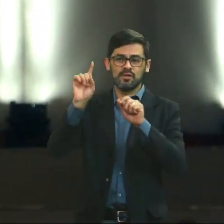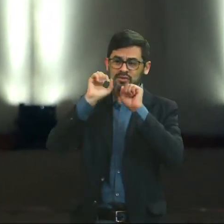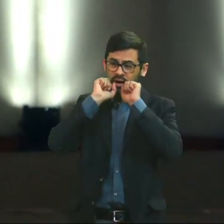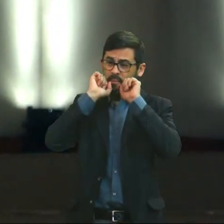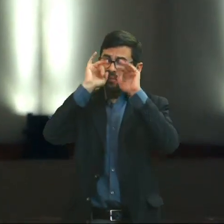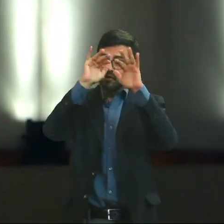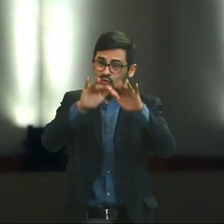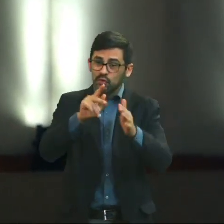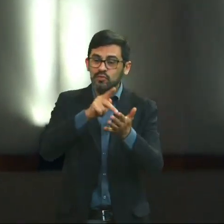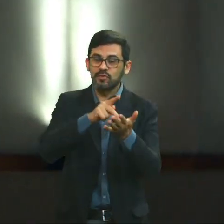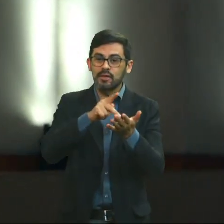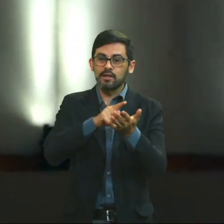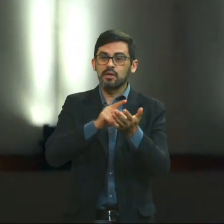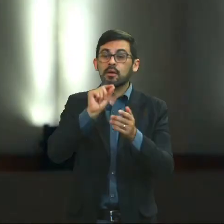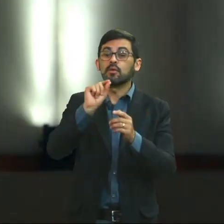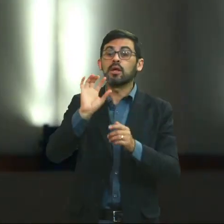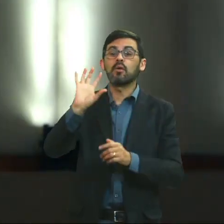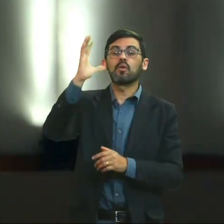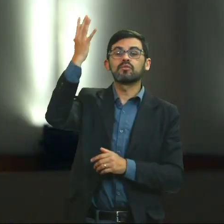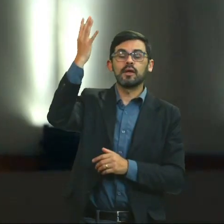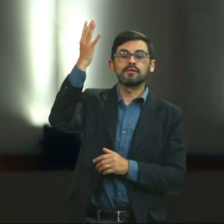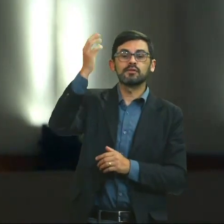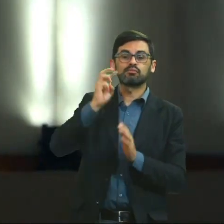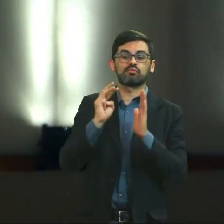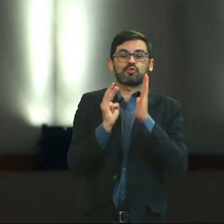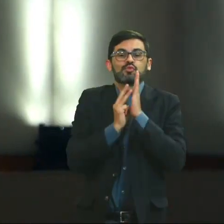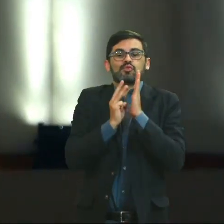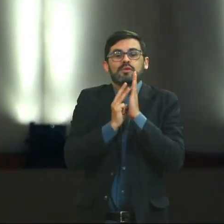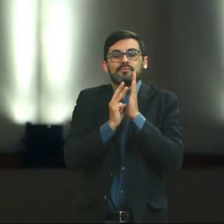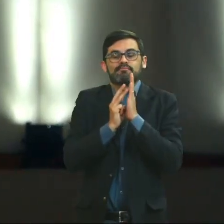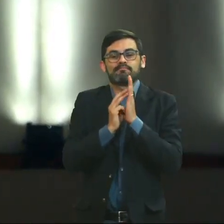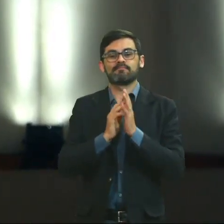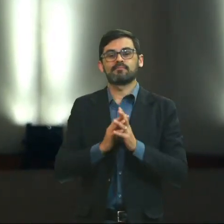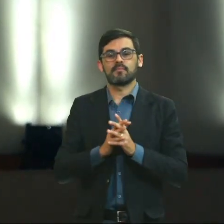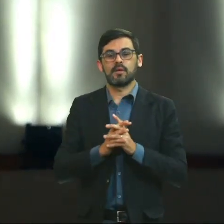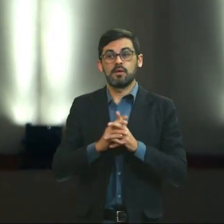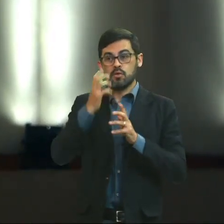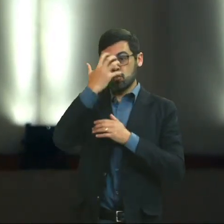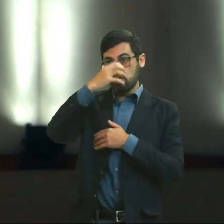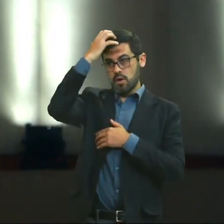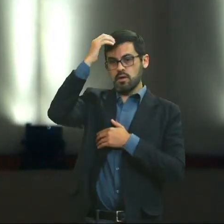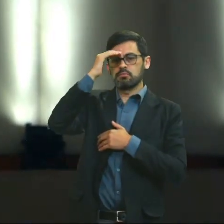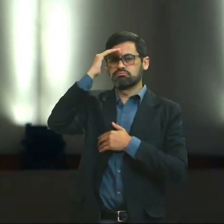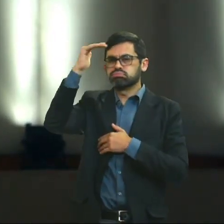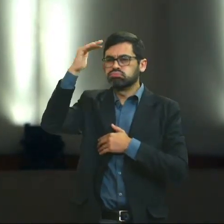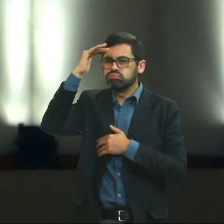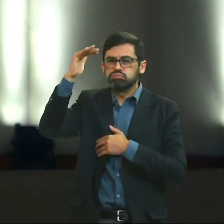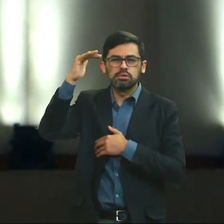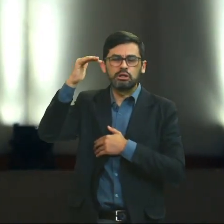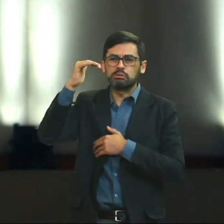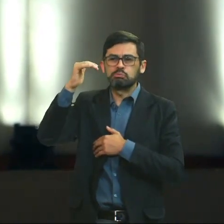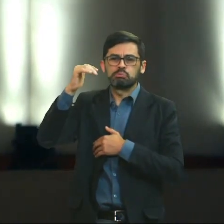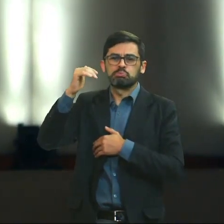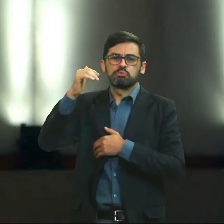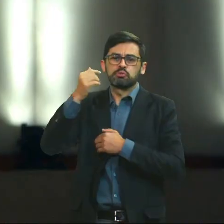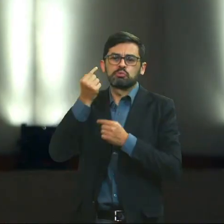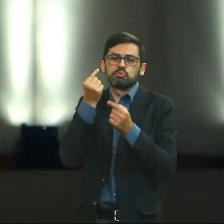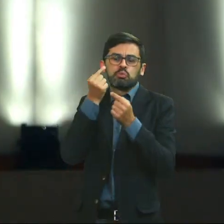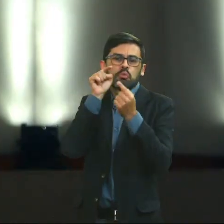abençoa. O que acontece com Daniel? O rei tem um sonho que ninguém conseguia revelar,